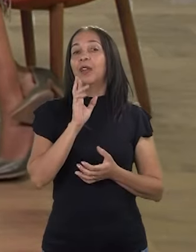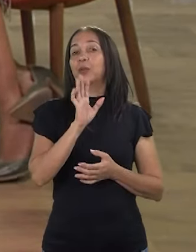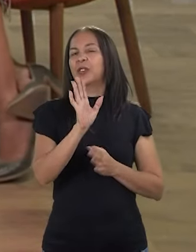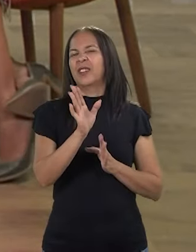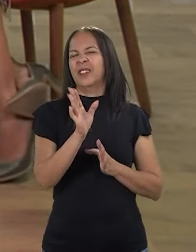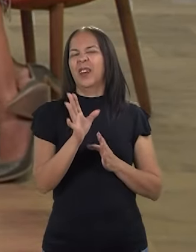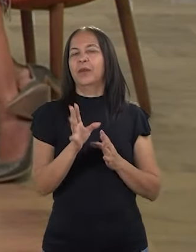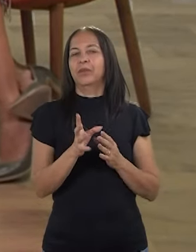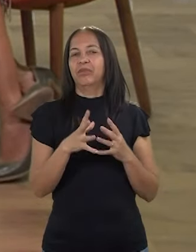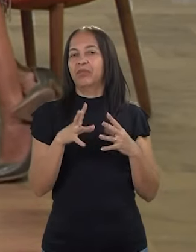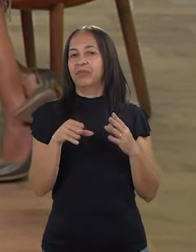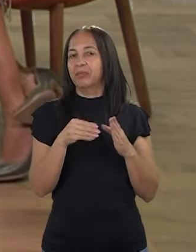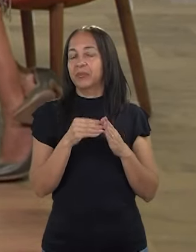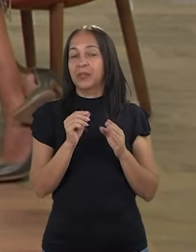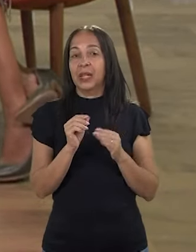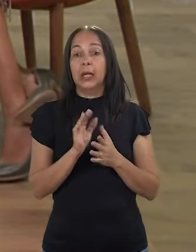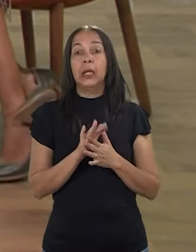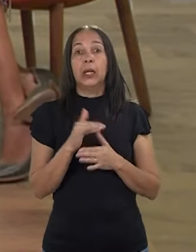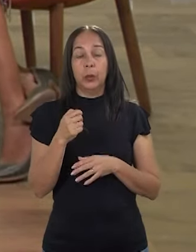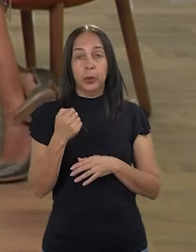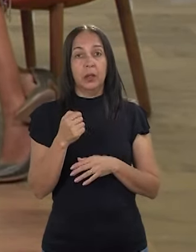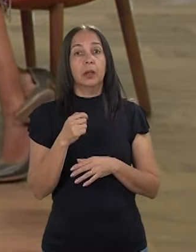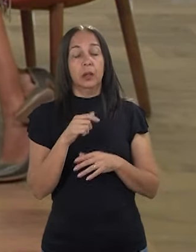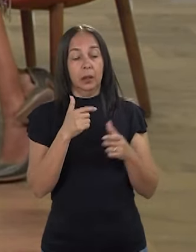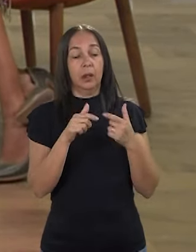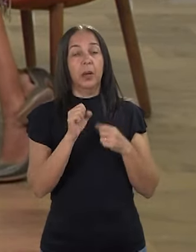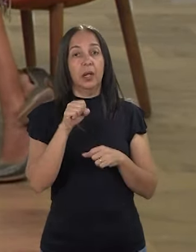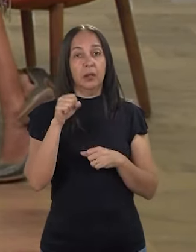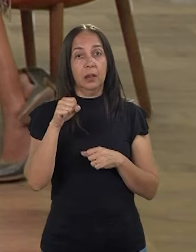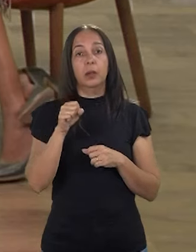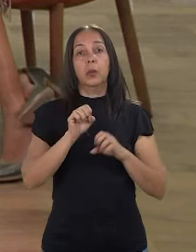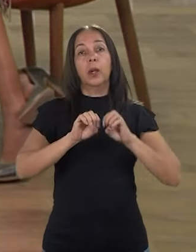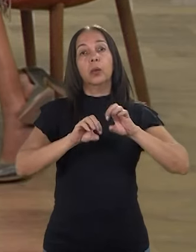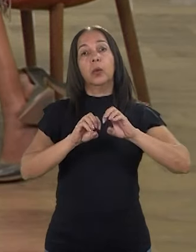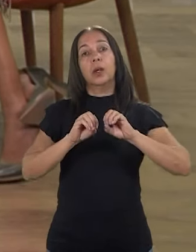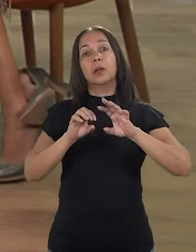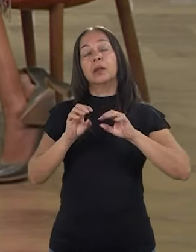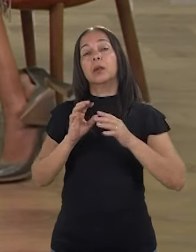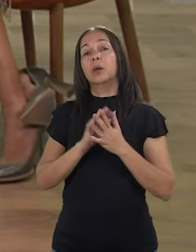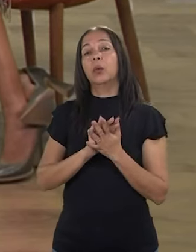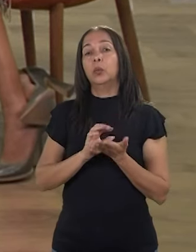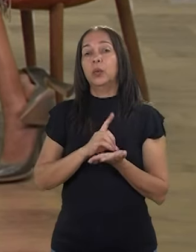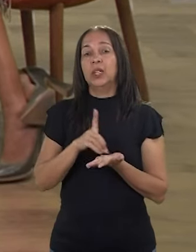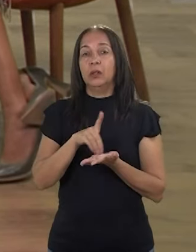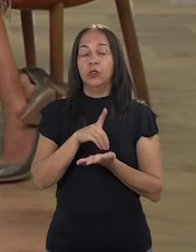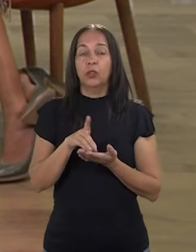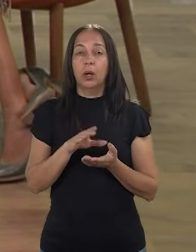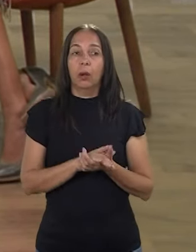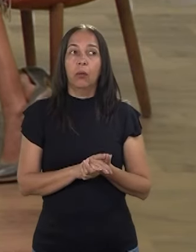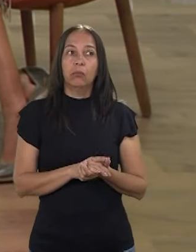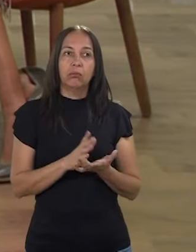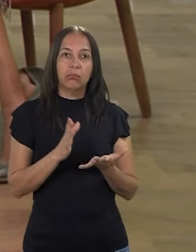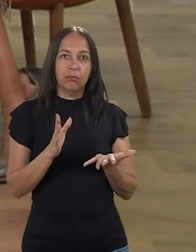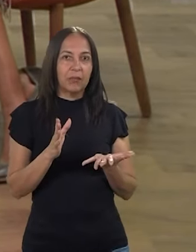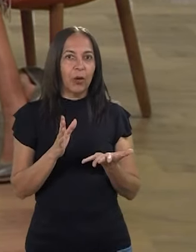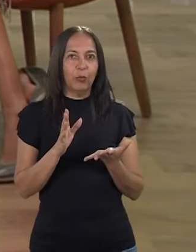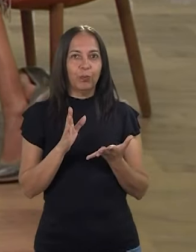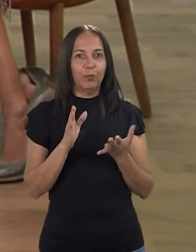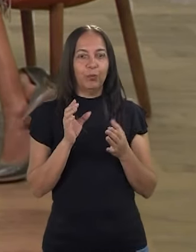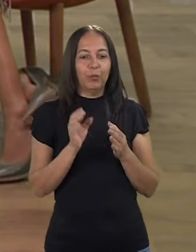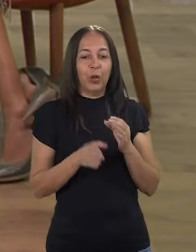né super completa mas eu acho que é isso mesmo que Lula colocou a gente precisa trabalhar com a educação digital e aí quando eu falo de educação digital eu